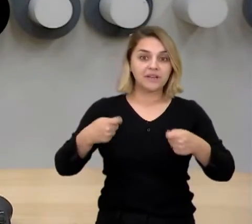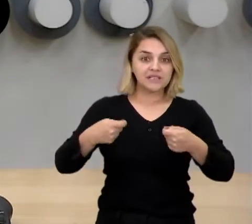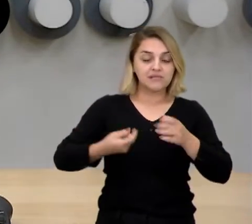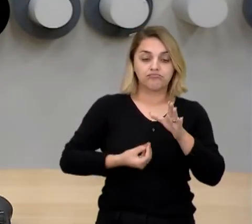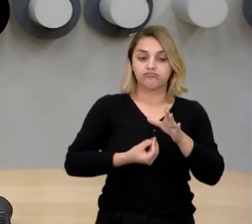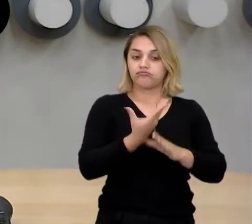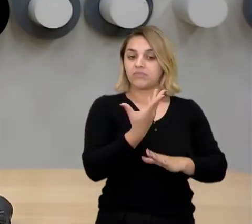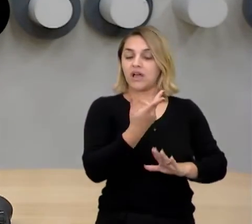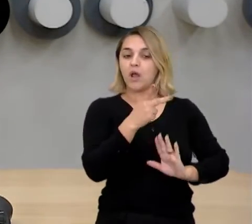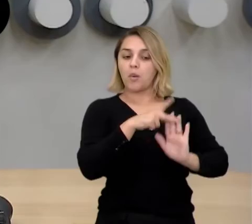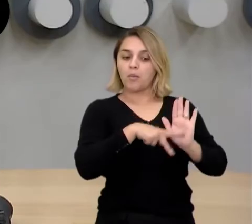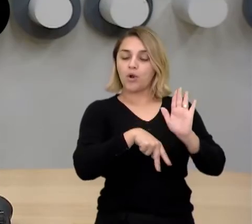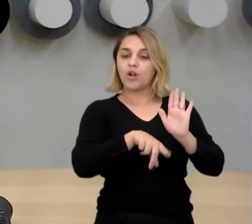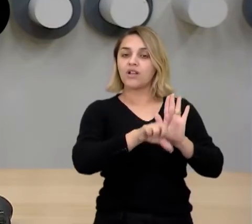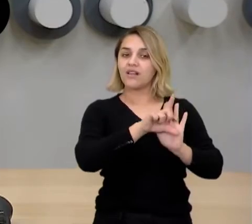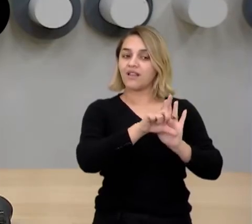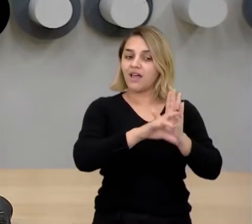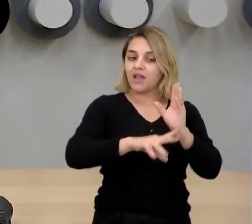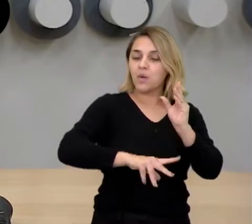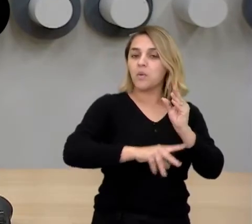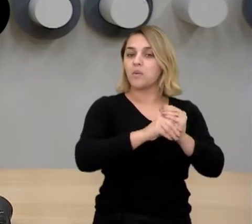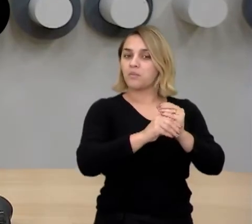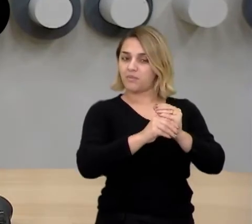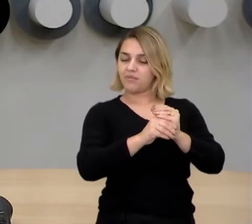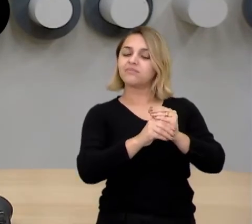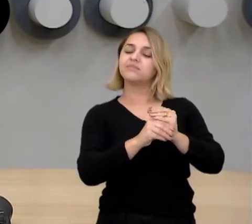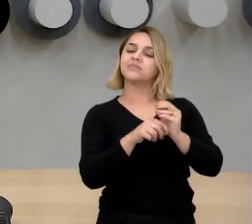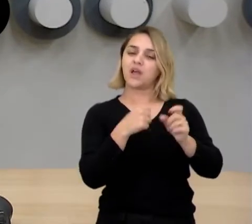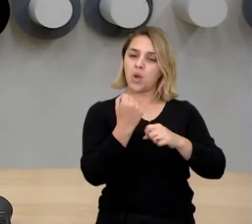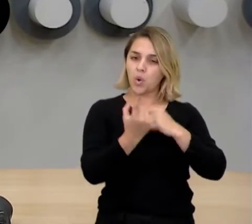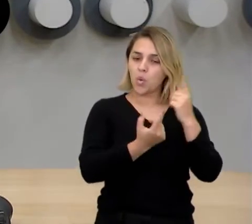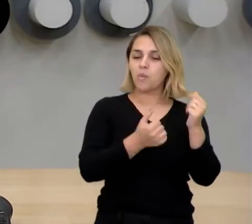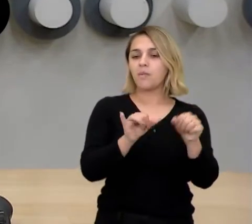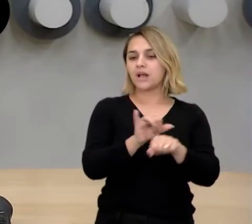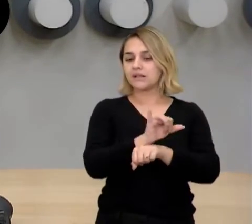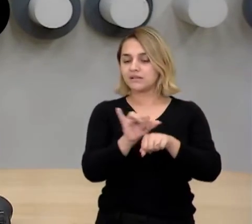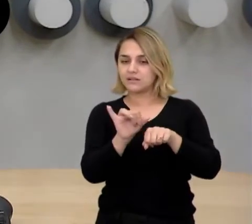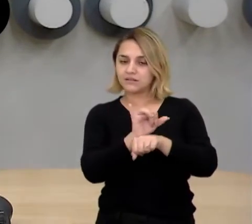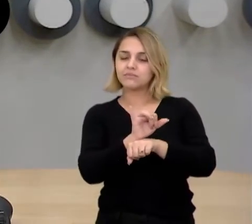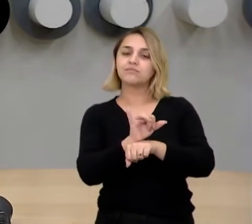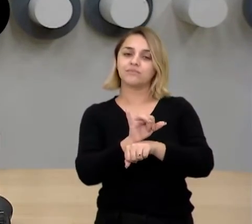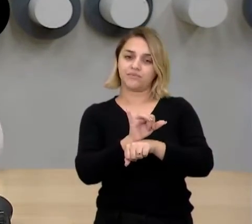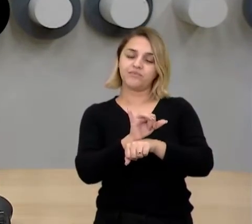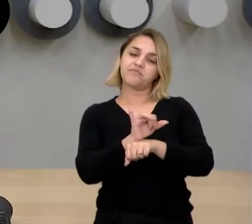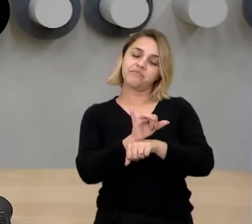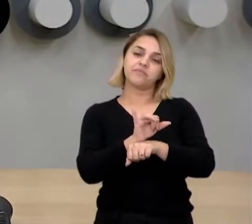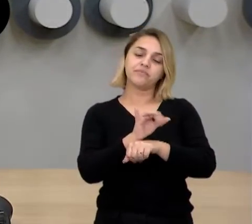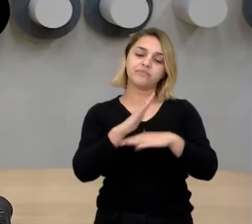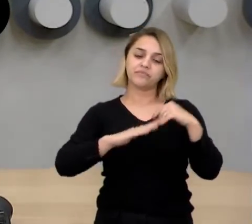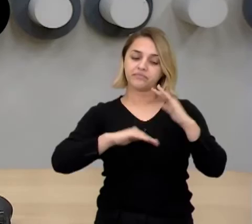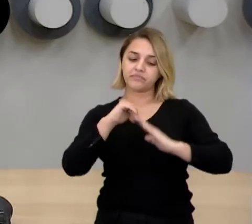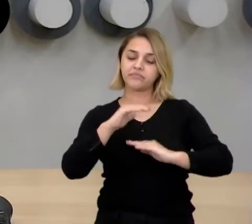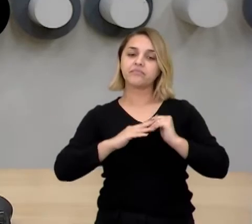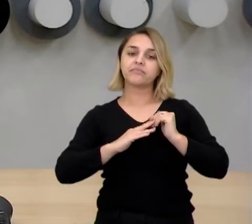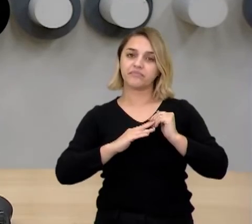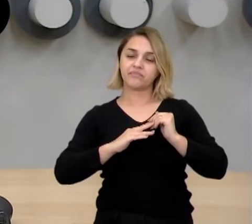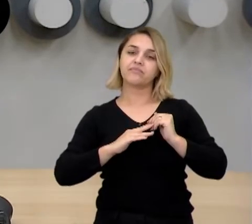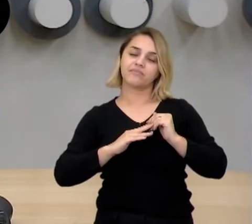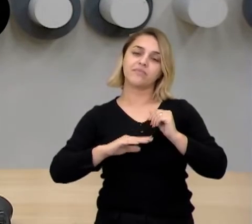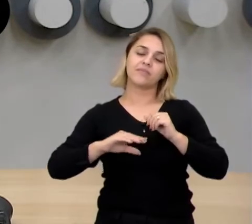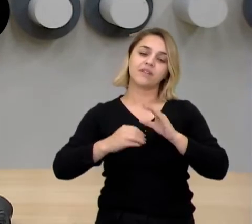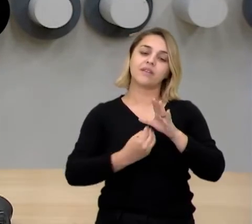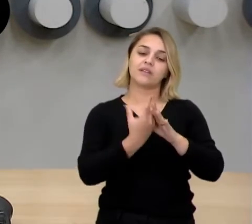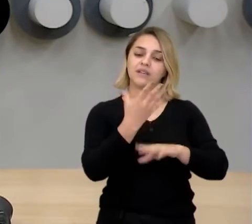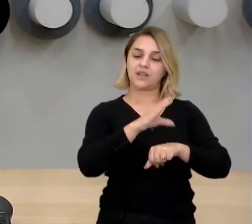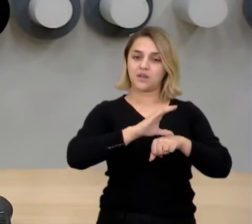lei complementar para isso. São adendos, digamos assim, né, que se fazem a